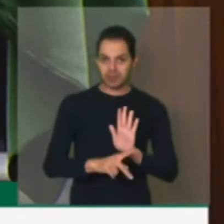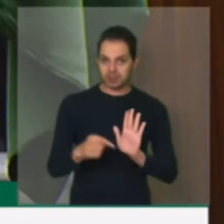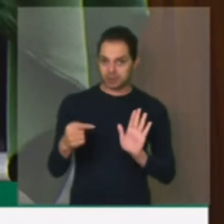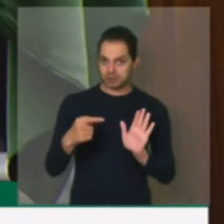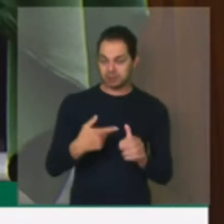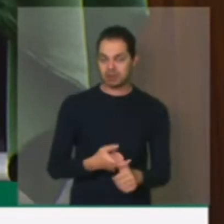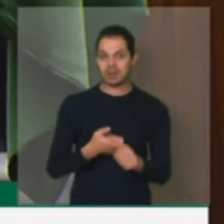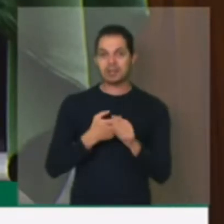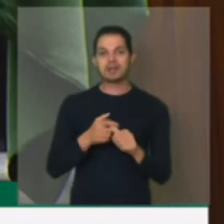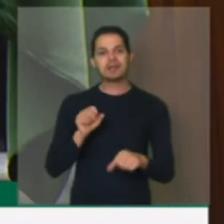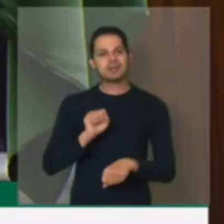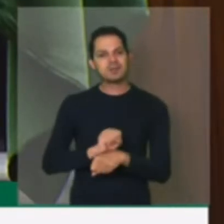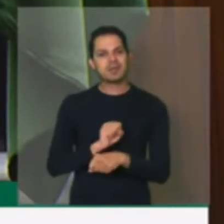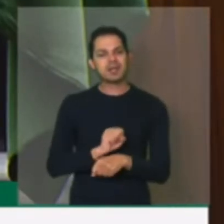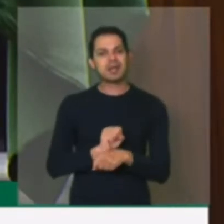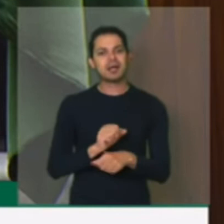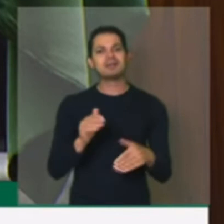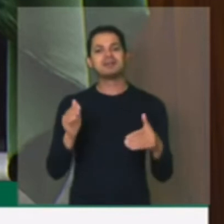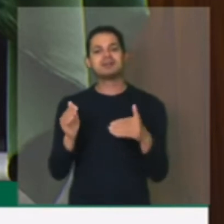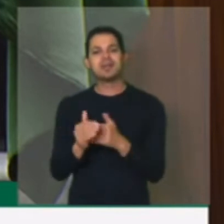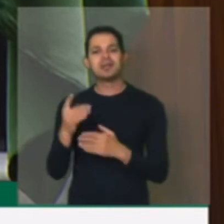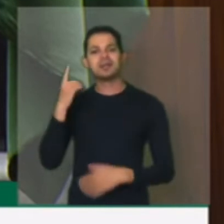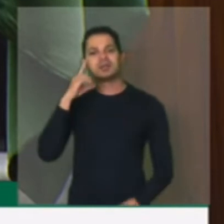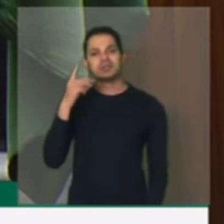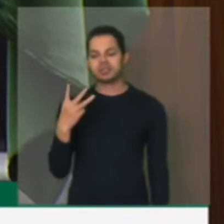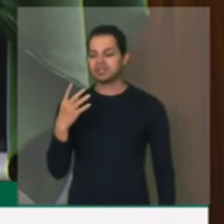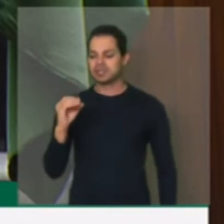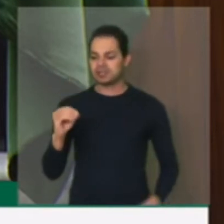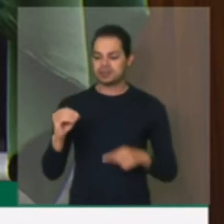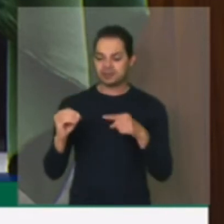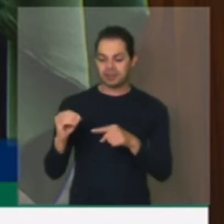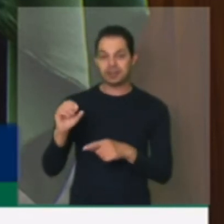a decisão do STF no dia 30.